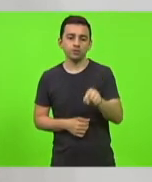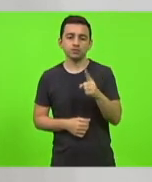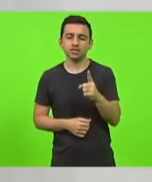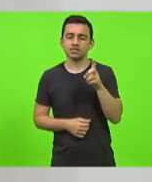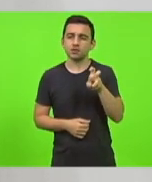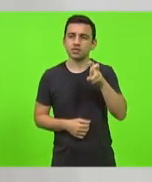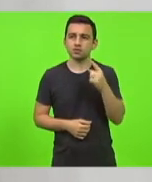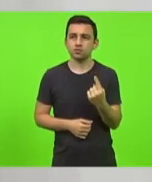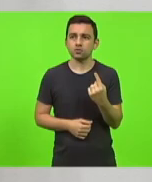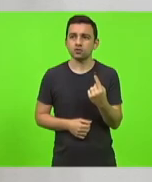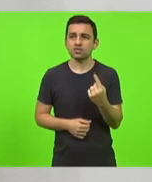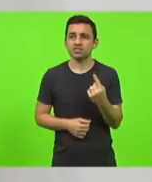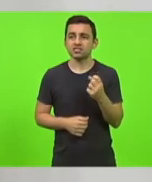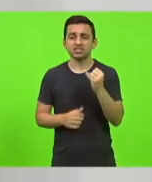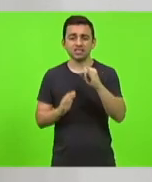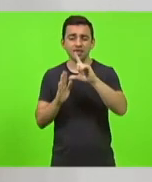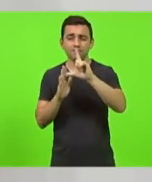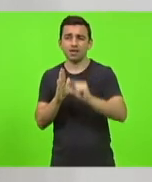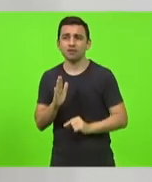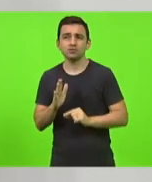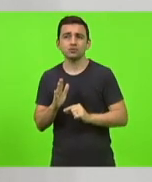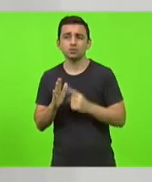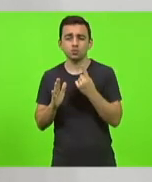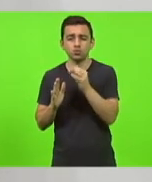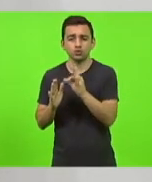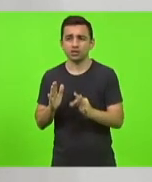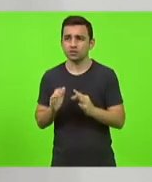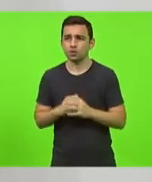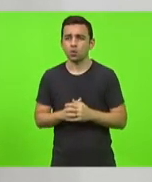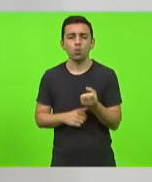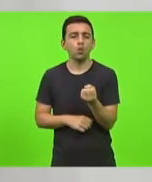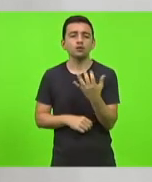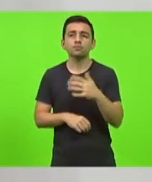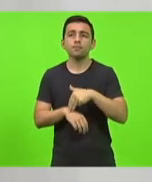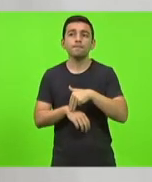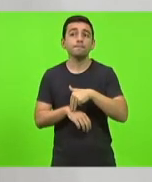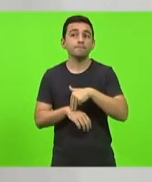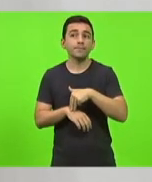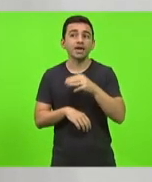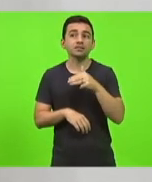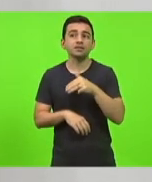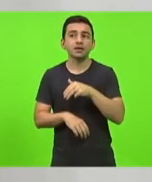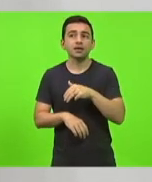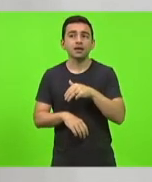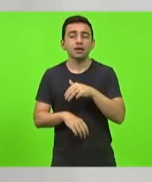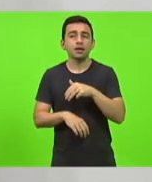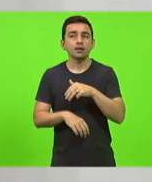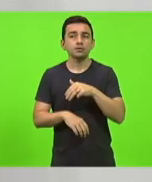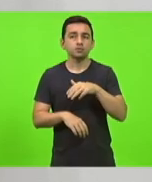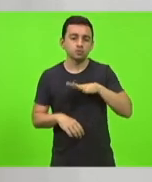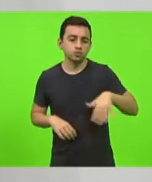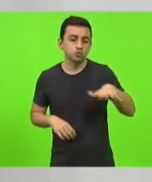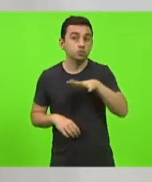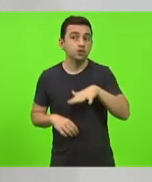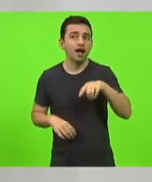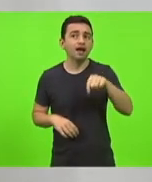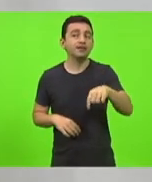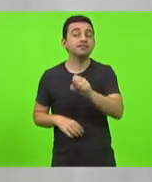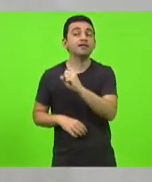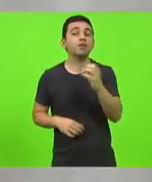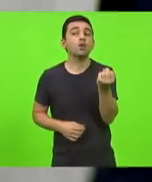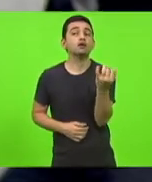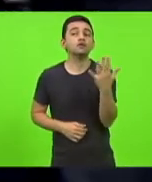8.151 se tem menos de 1%. Sabe quantos mestres nós temos em Santa Catarina? Menos de